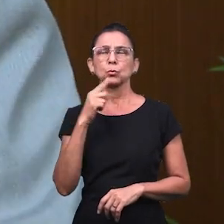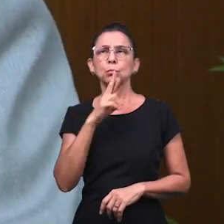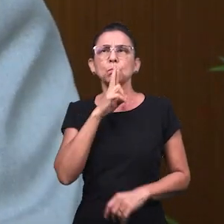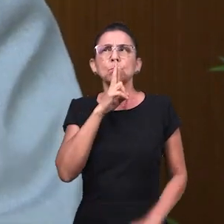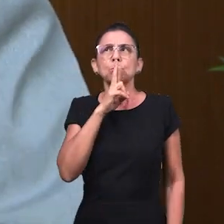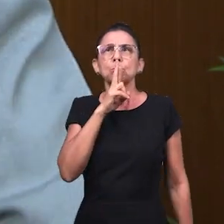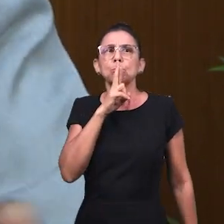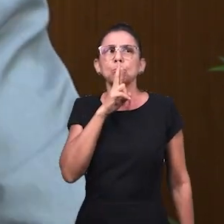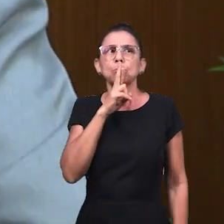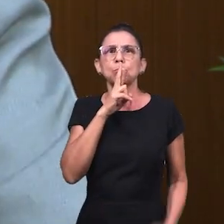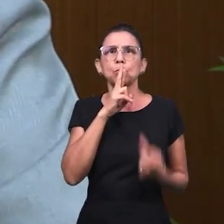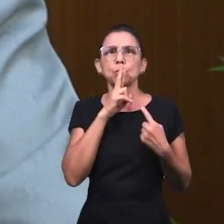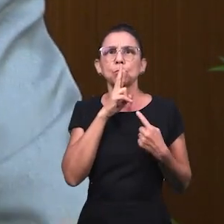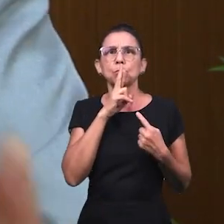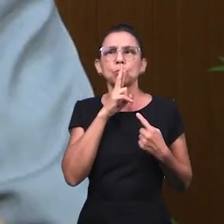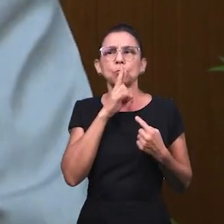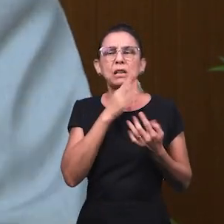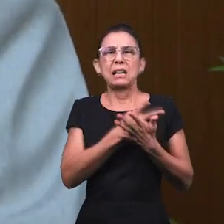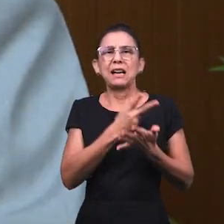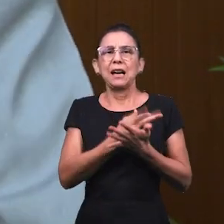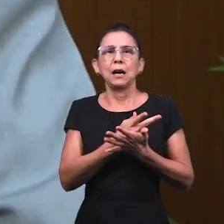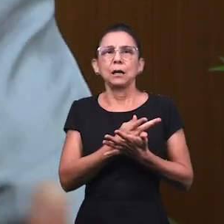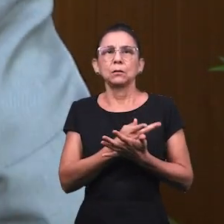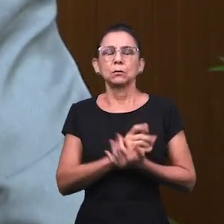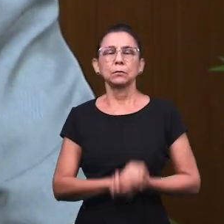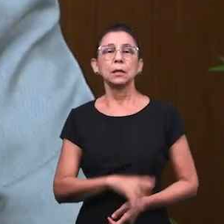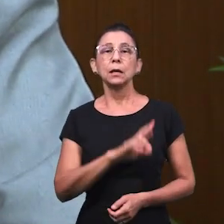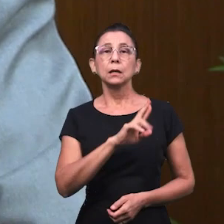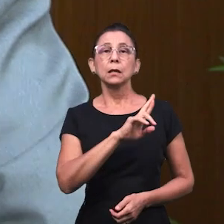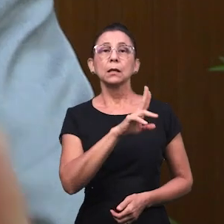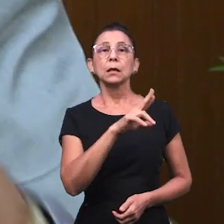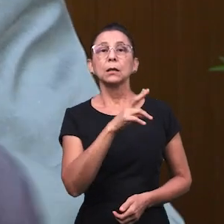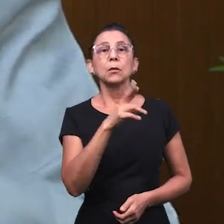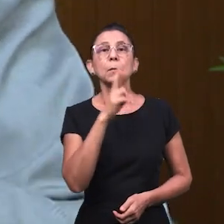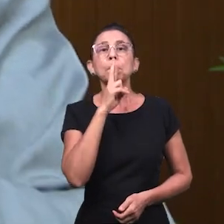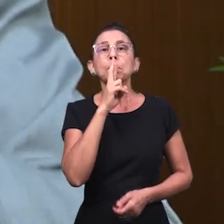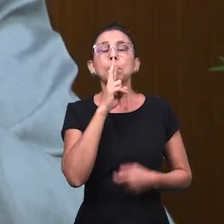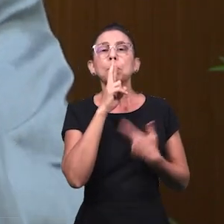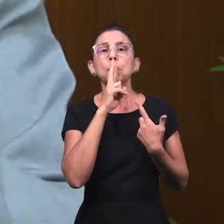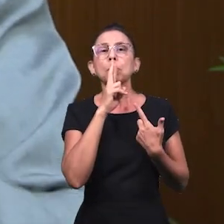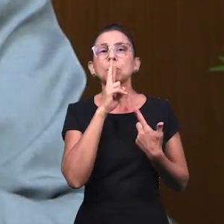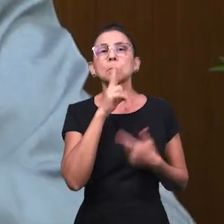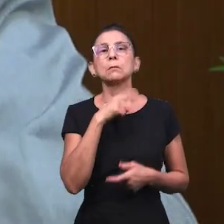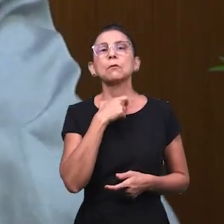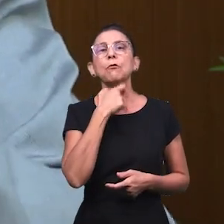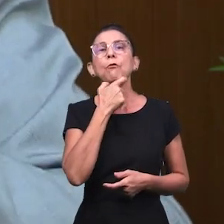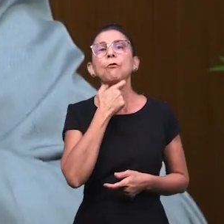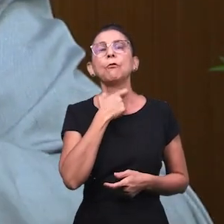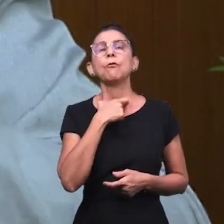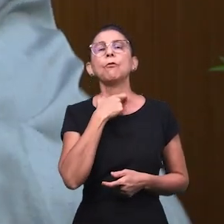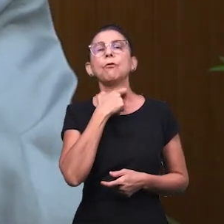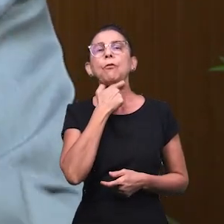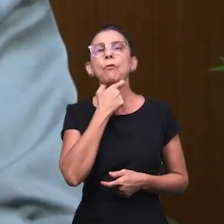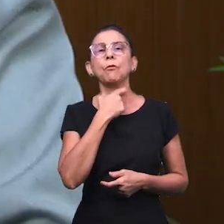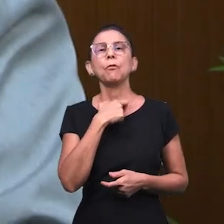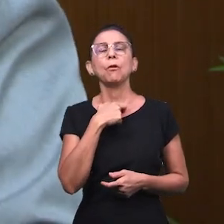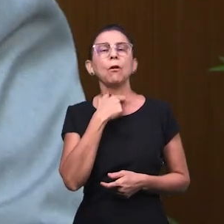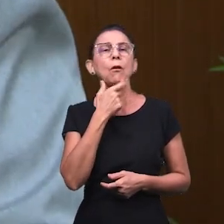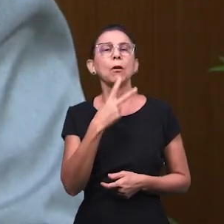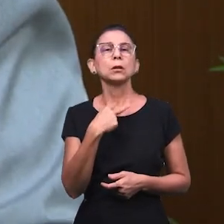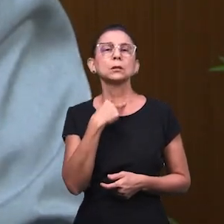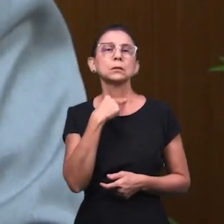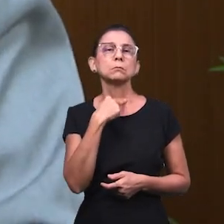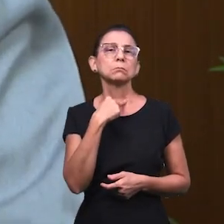né? Por que isso é errado? A pessoa não é muda, ela tem a sua capacidade